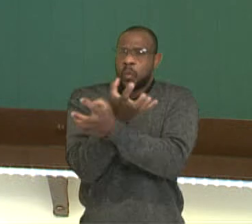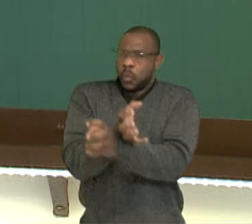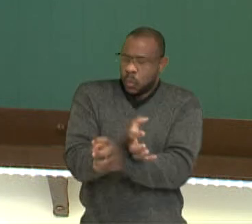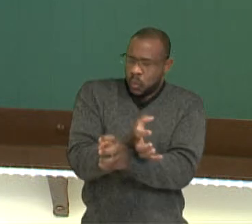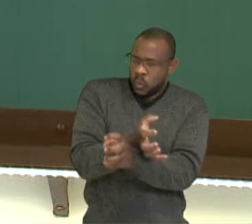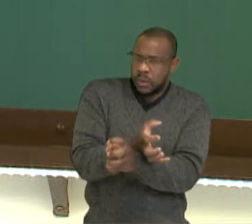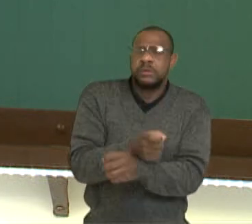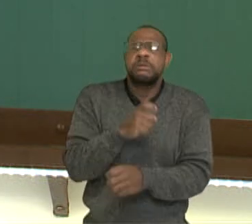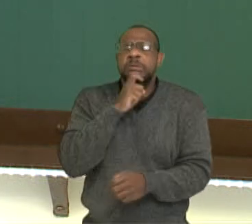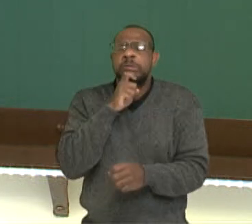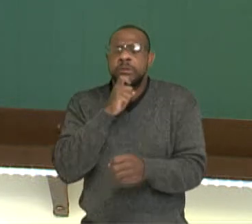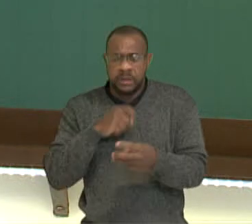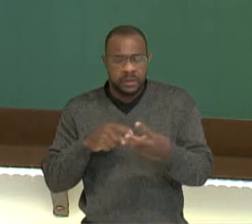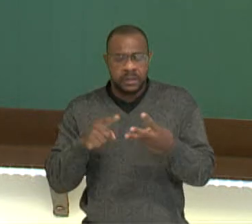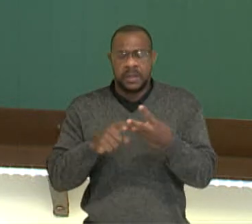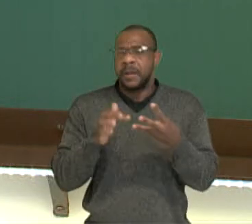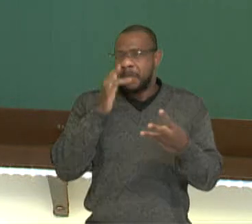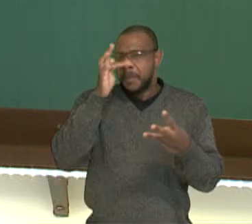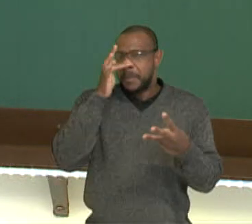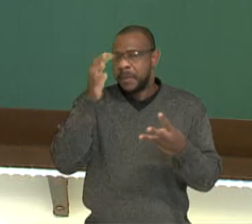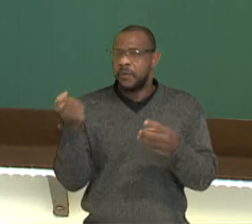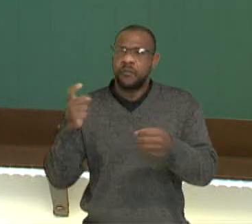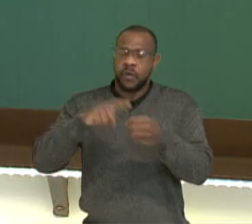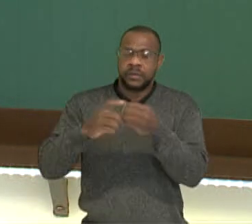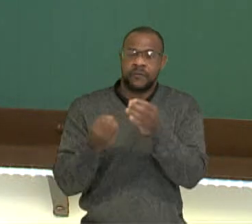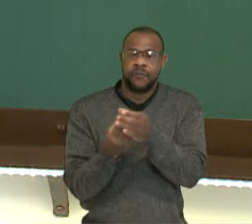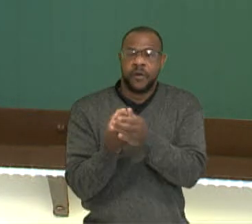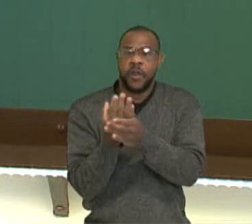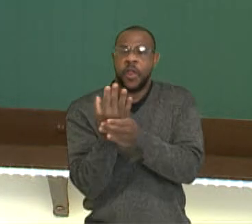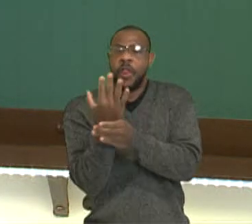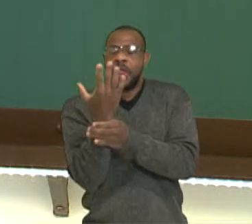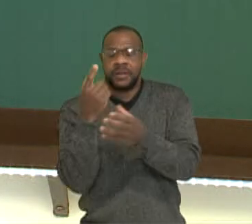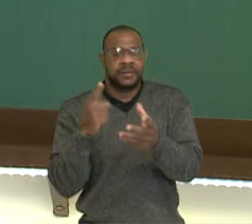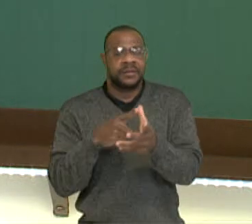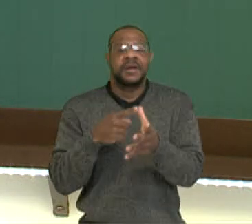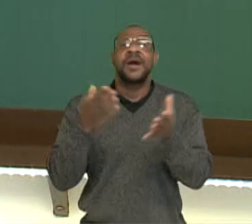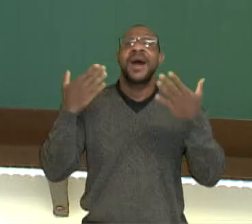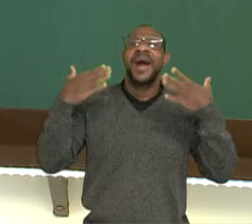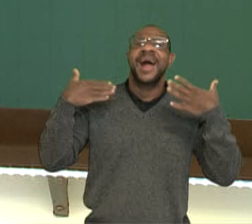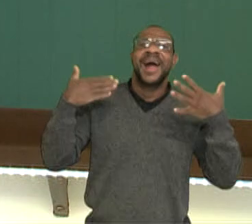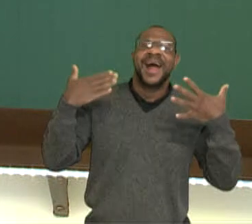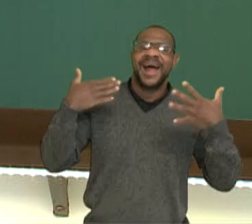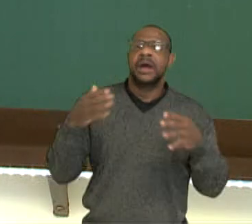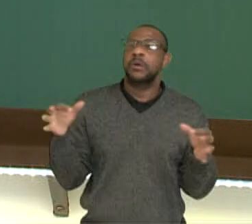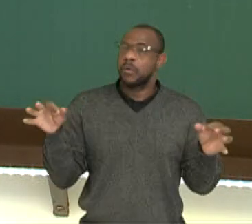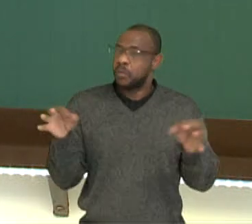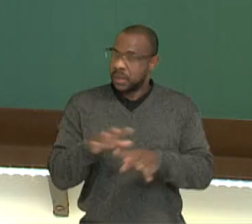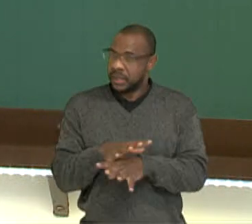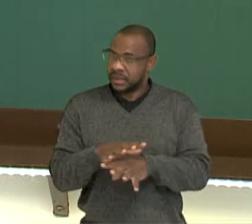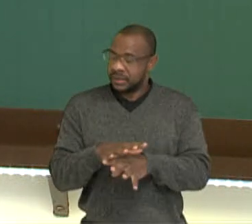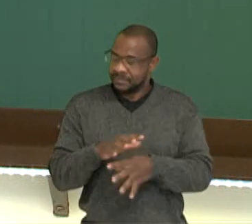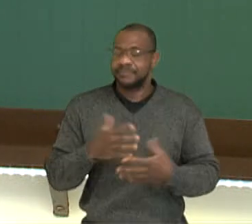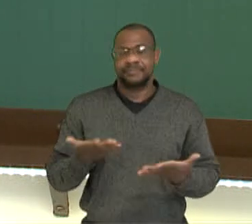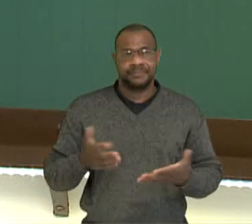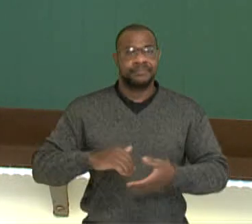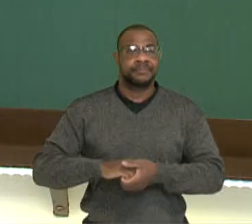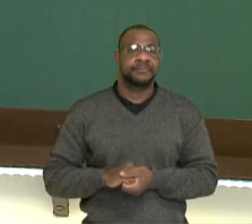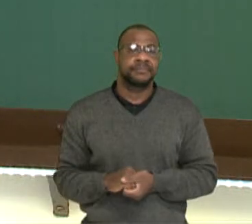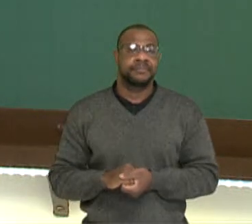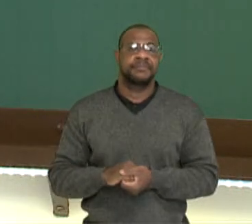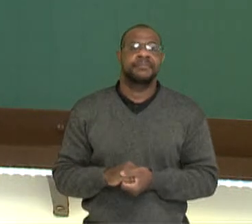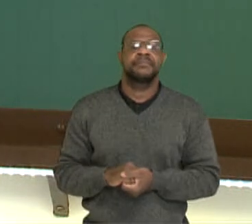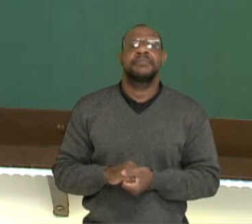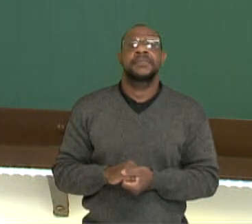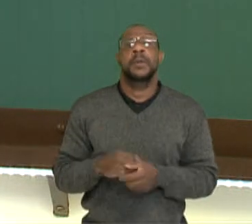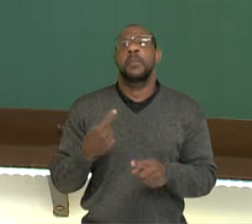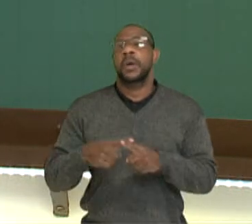no inverno, na primavera ela volta a florir e no verão ela estando ali completa em função das